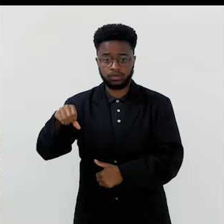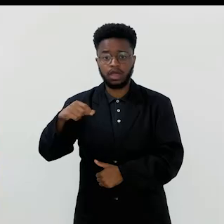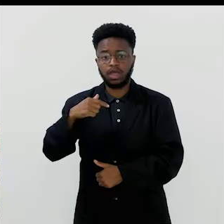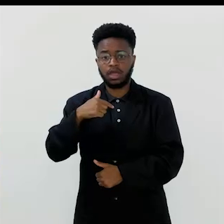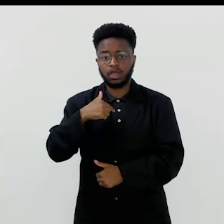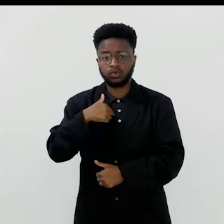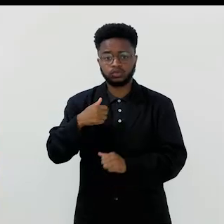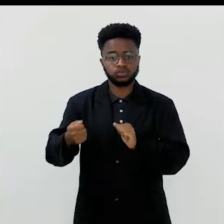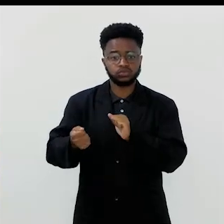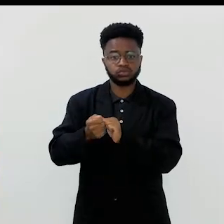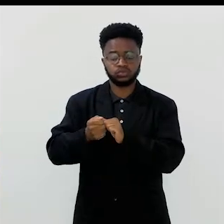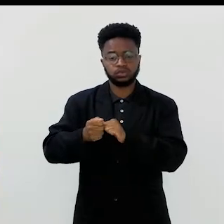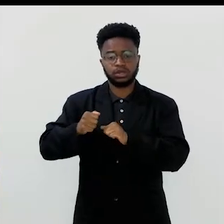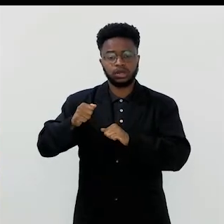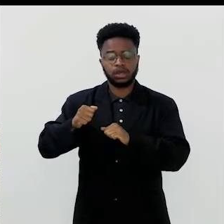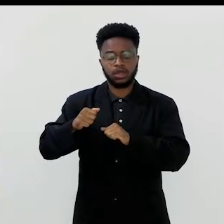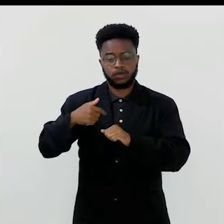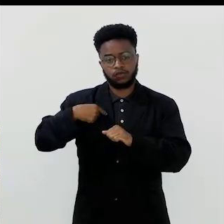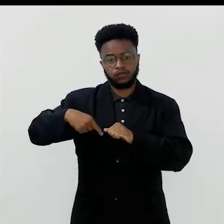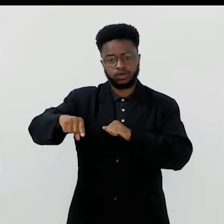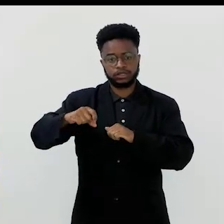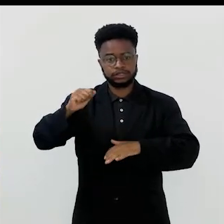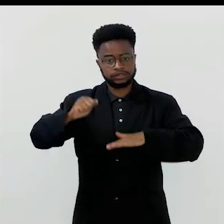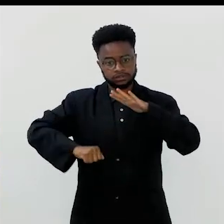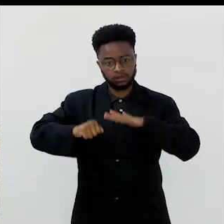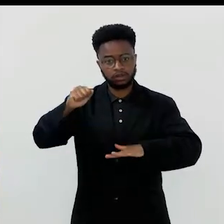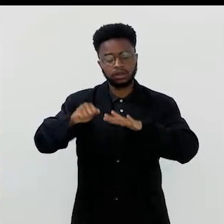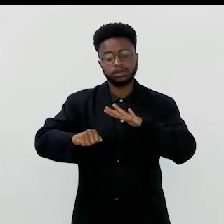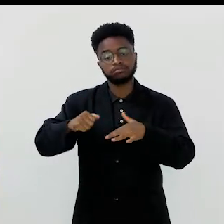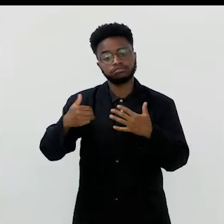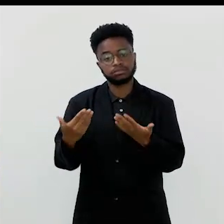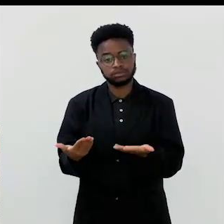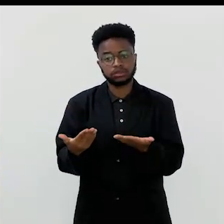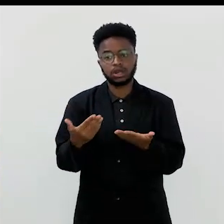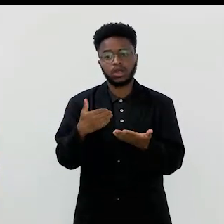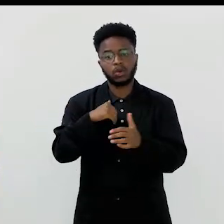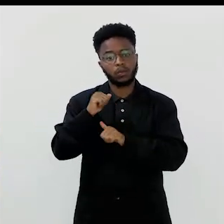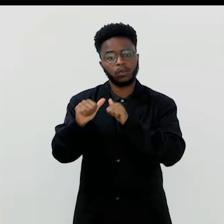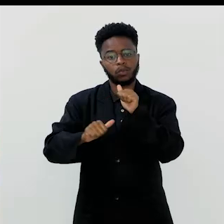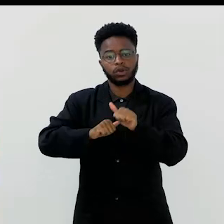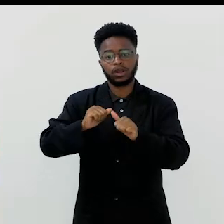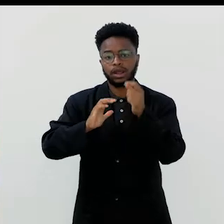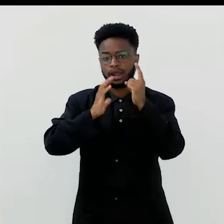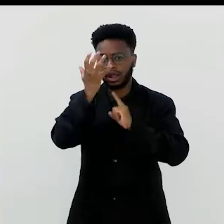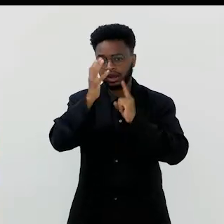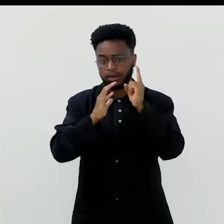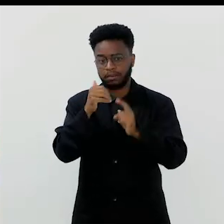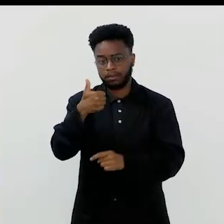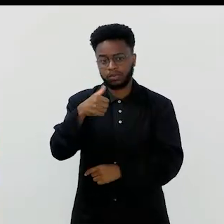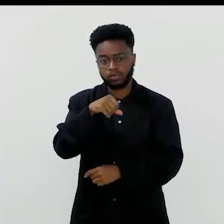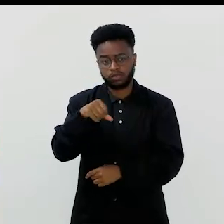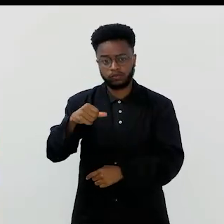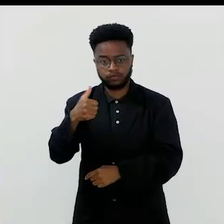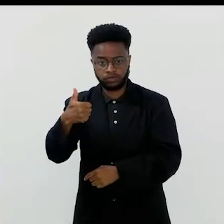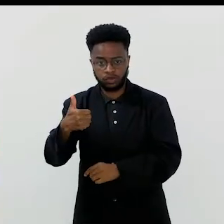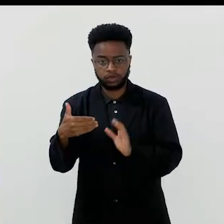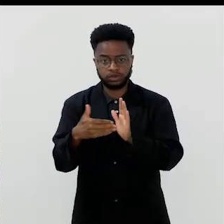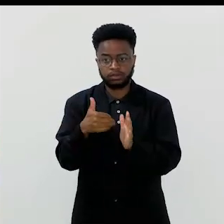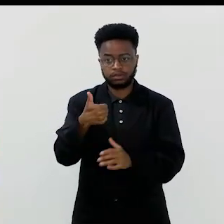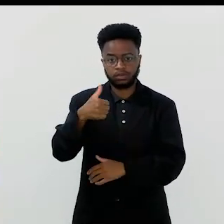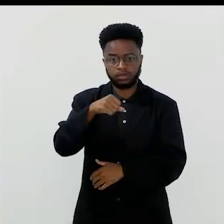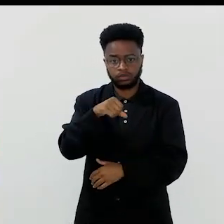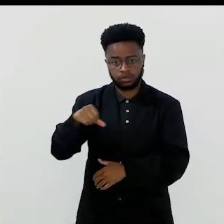1999 eu fui para o Salgueiro. E aí eu desmontei o carnaval justamente de 98